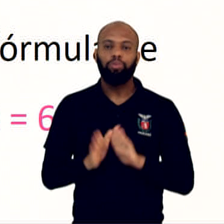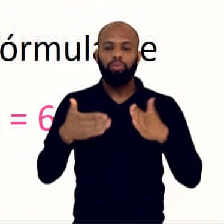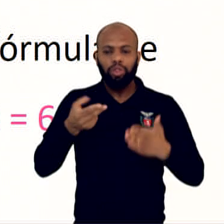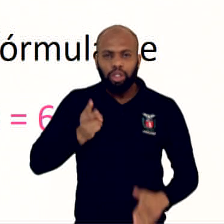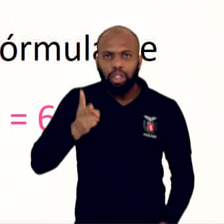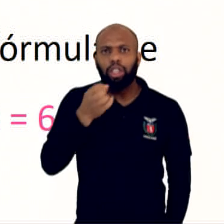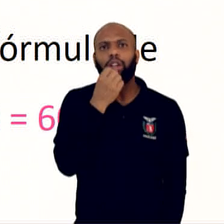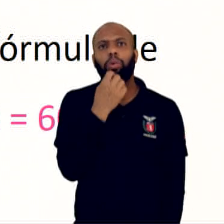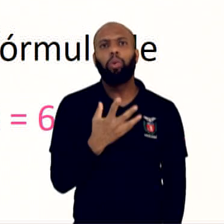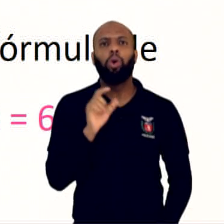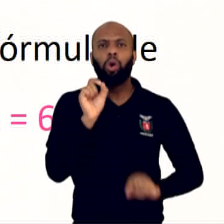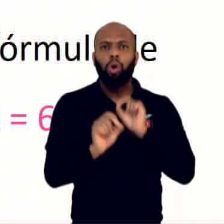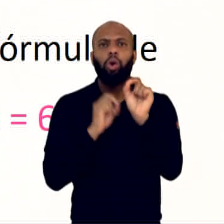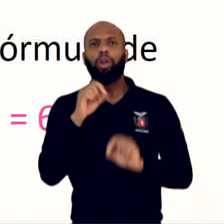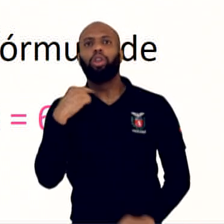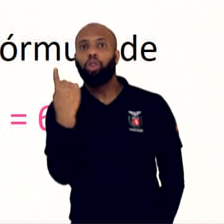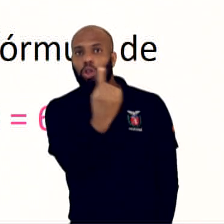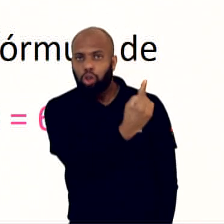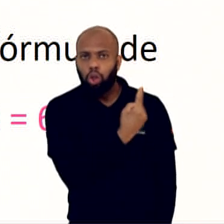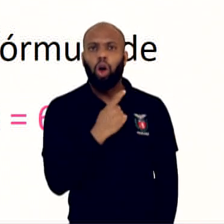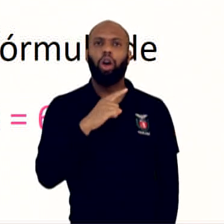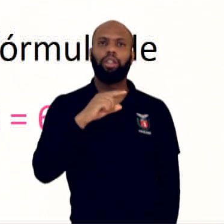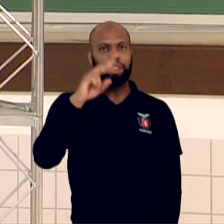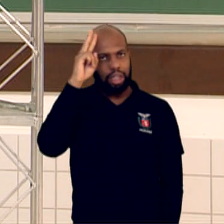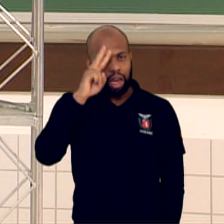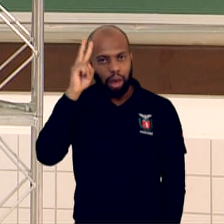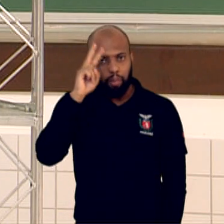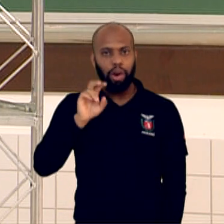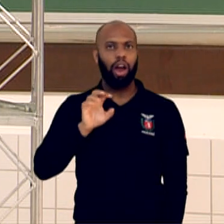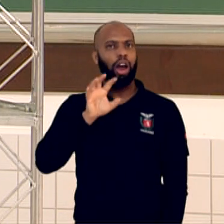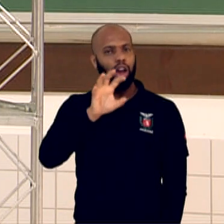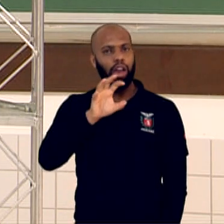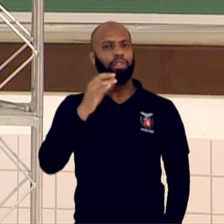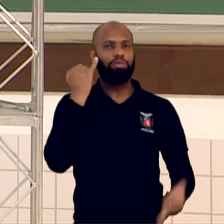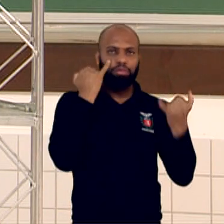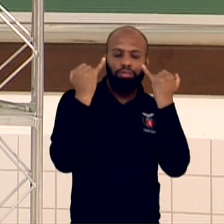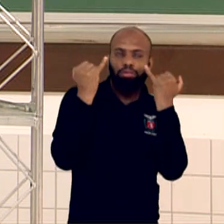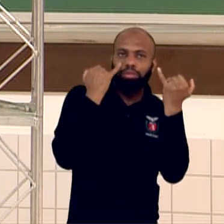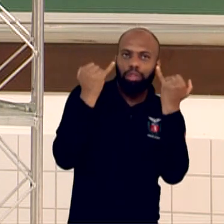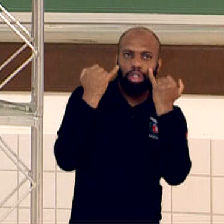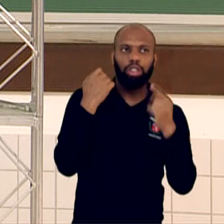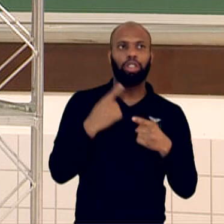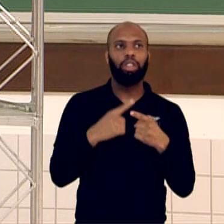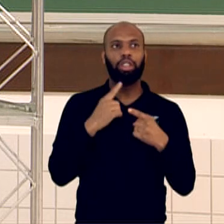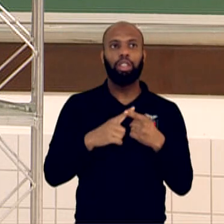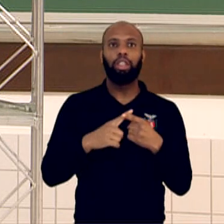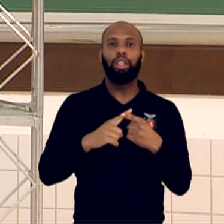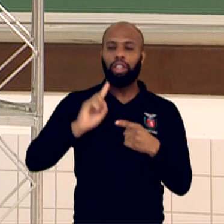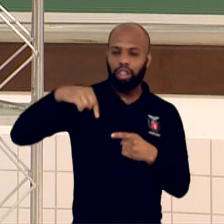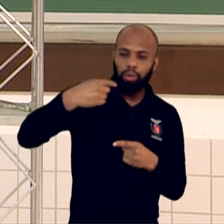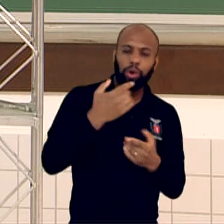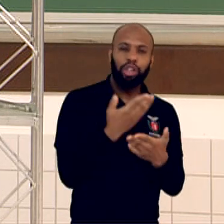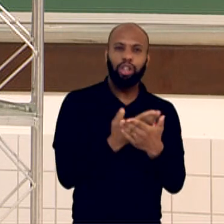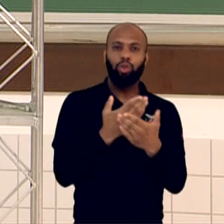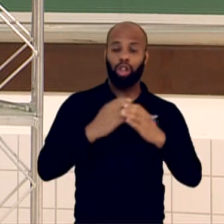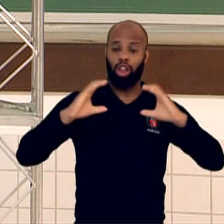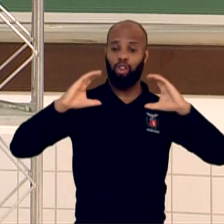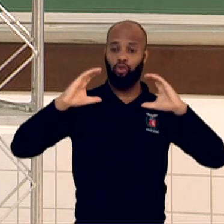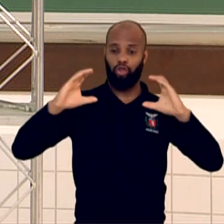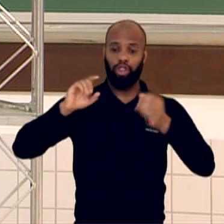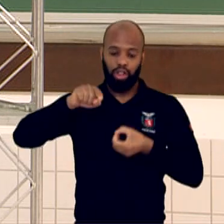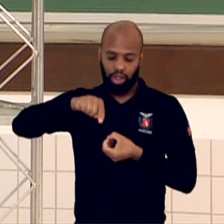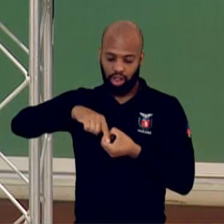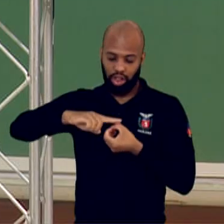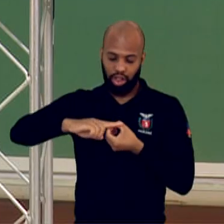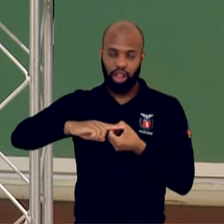sempre é bom, né, a gente tomar em consideração esses fatos, né, esses dados, de modo que lá no estudo das funções trigonométricas,